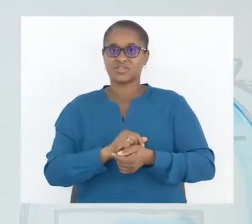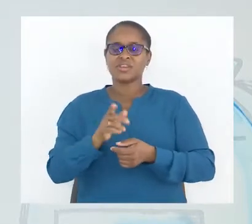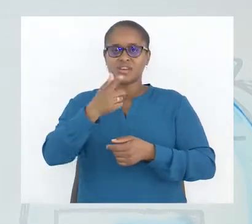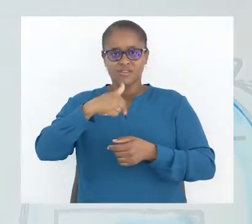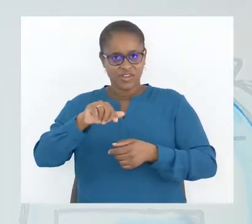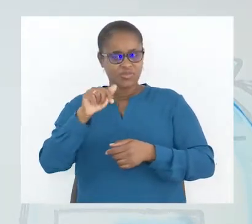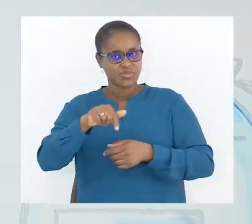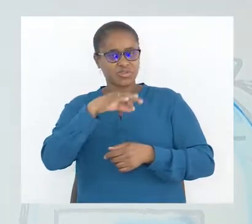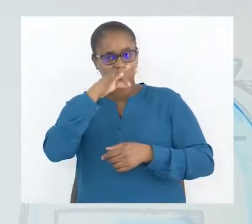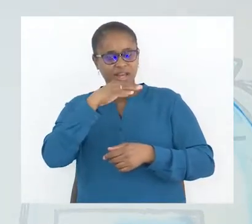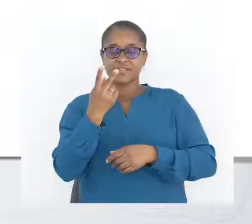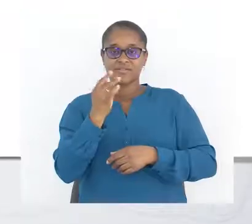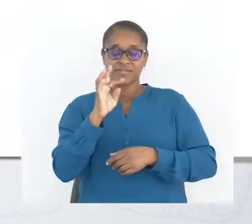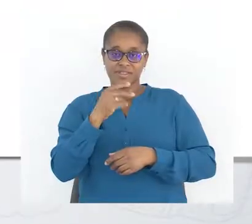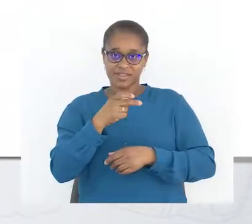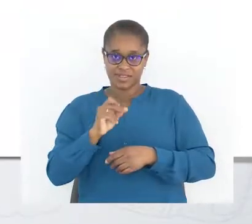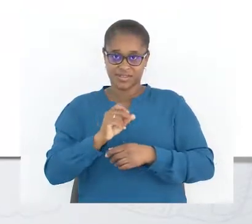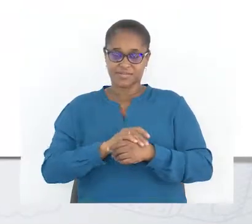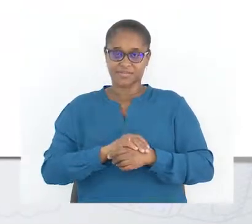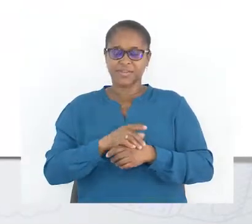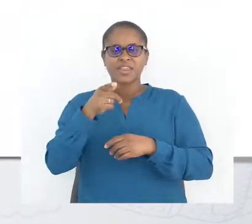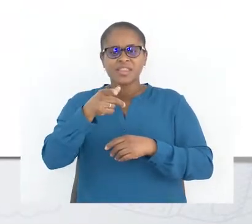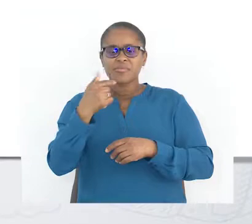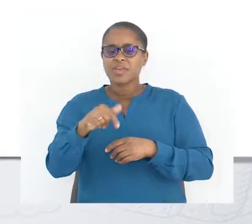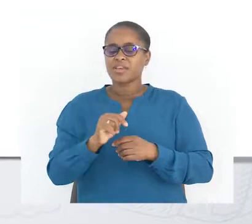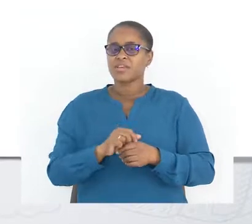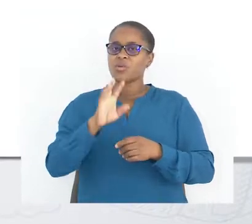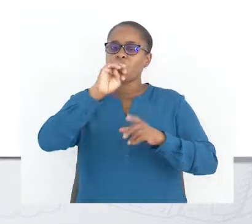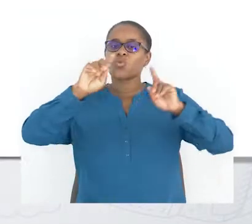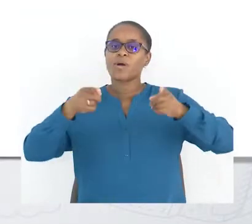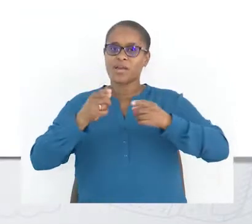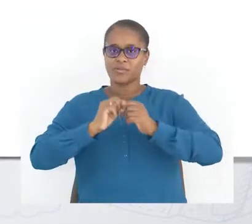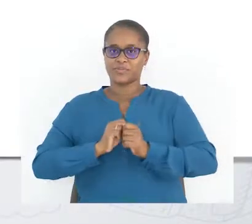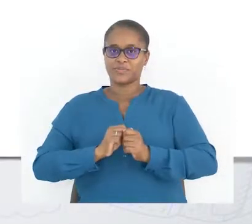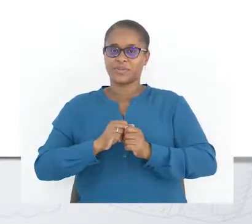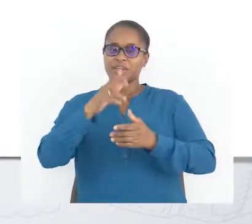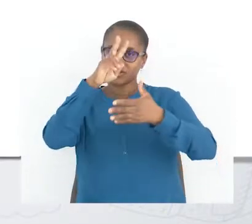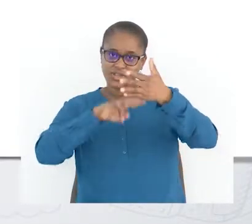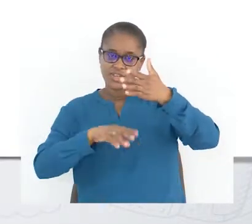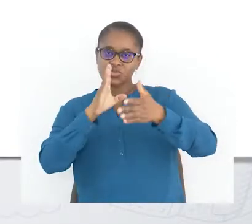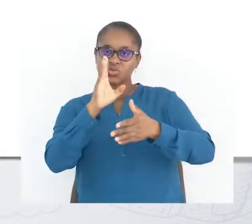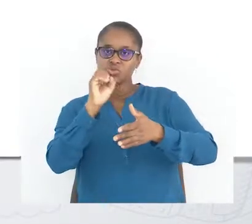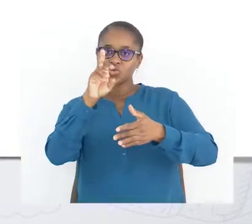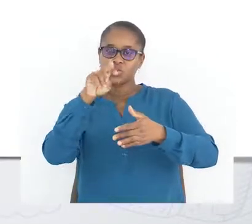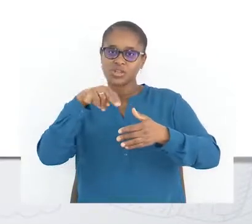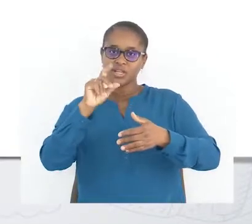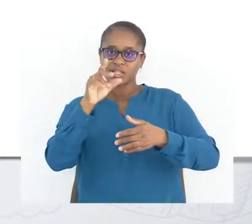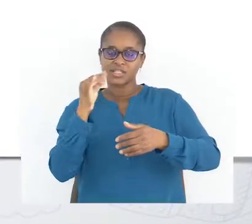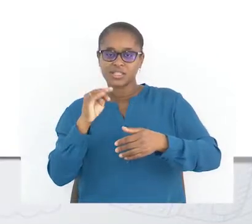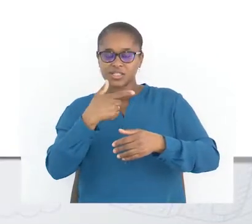Vamos hoje falar da entrevista. Então, temos aqui o sumário. Texto jornalístico,